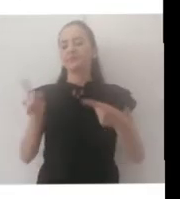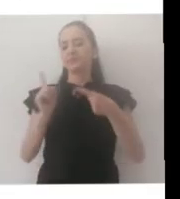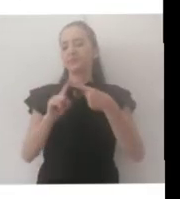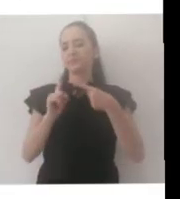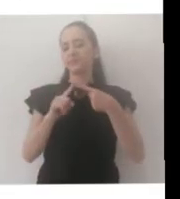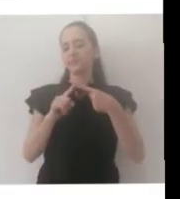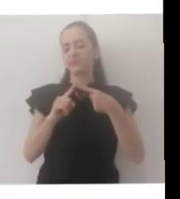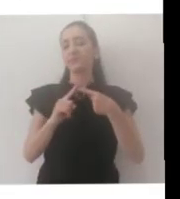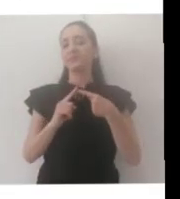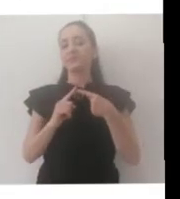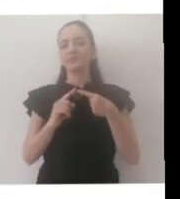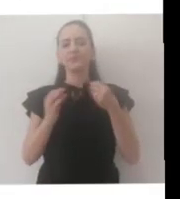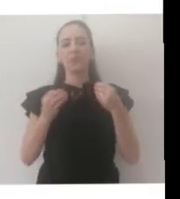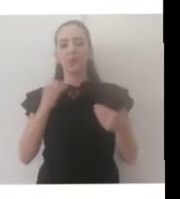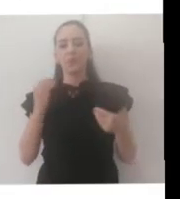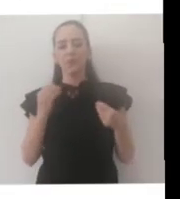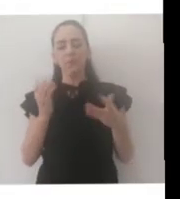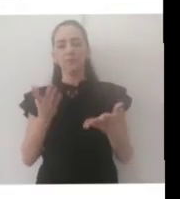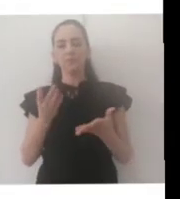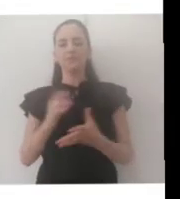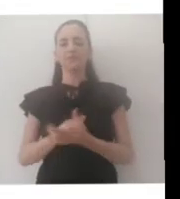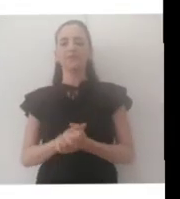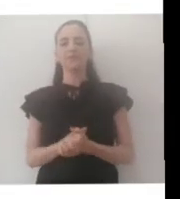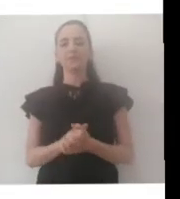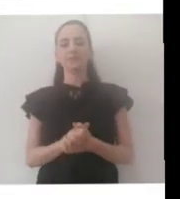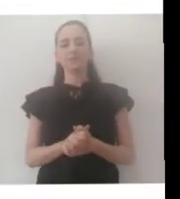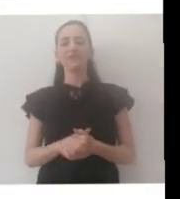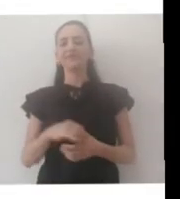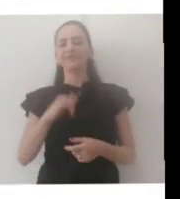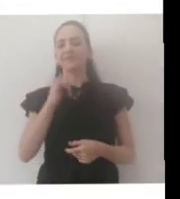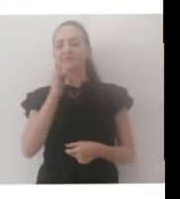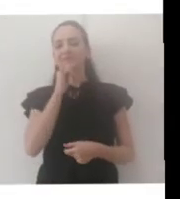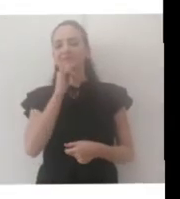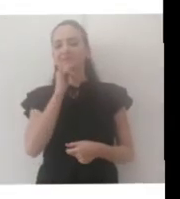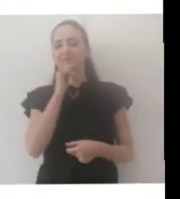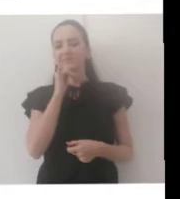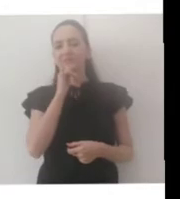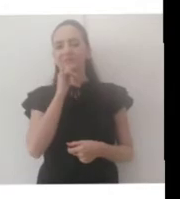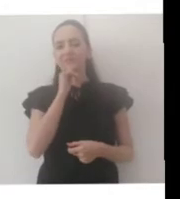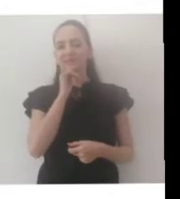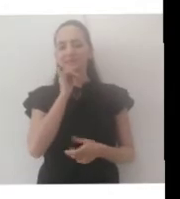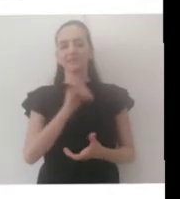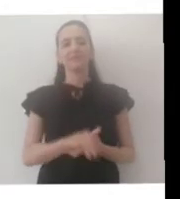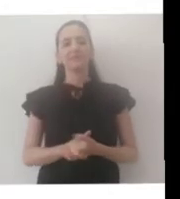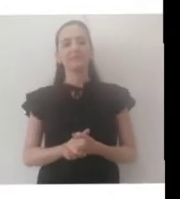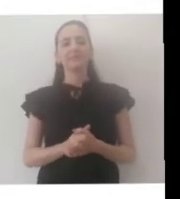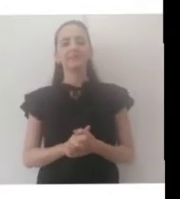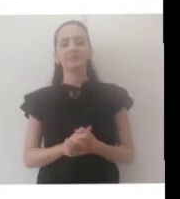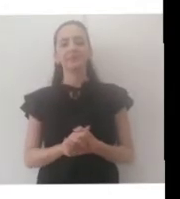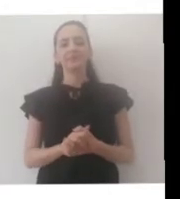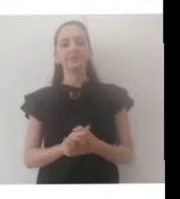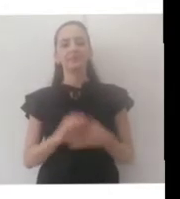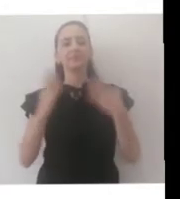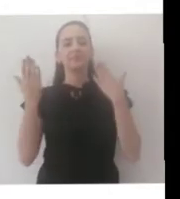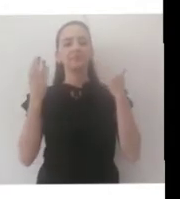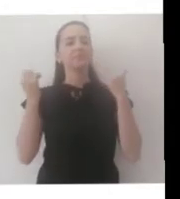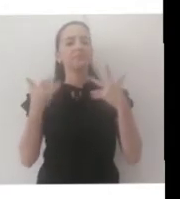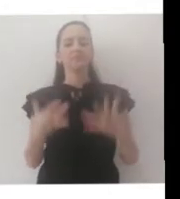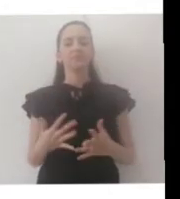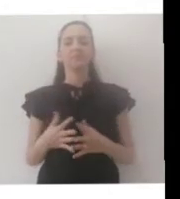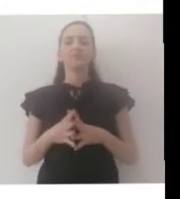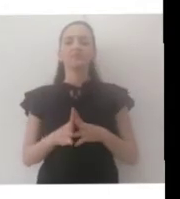e ignorar outra. Ou seja, deixa eu dar um exemplo para vocês aqui de abstração empírica.